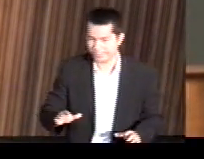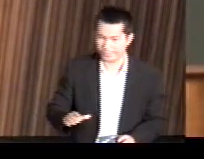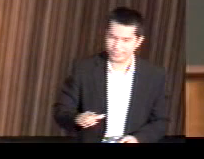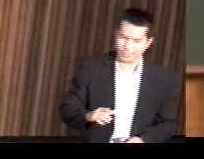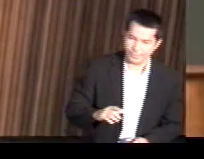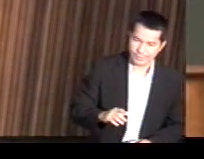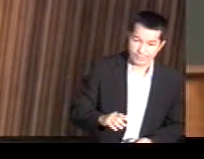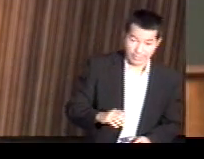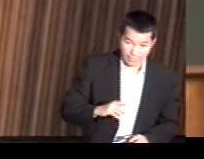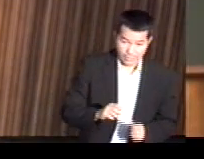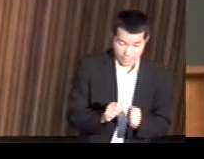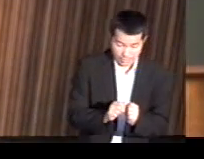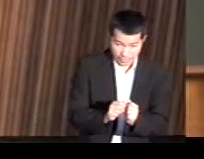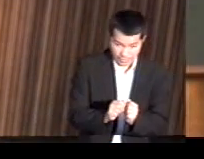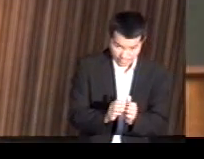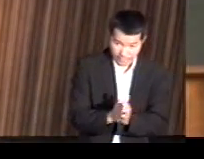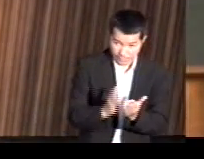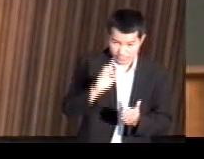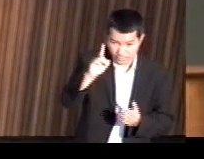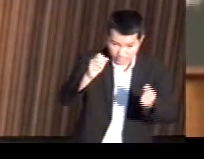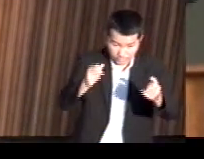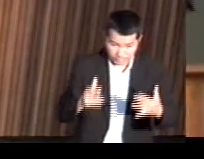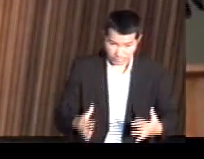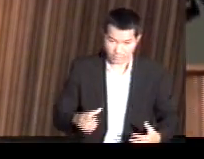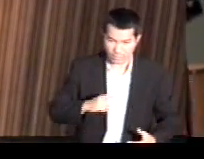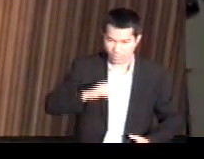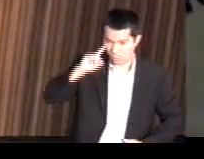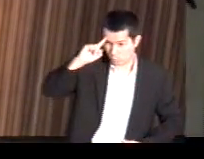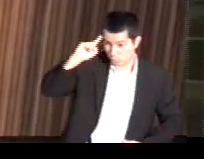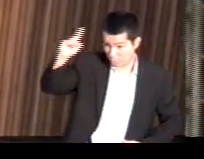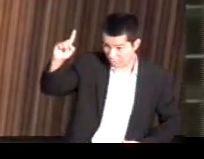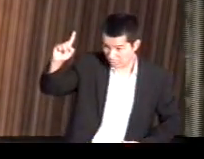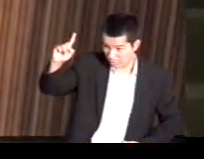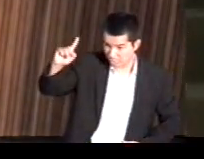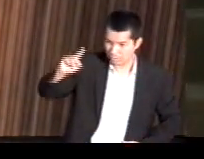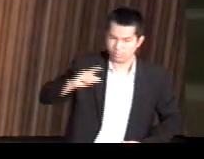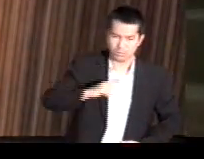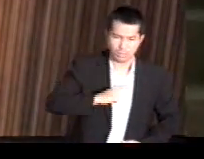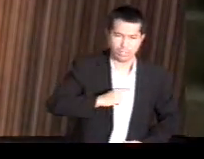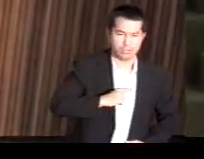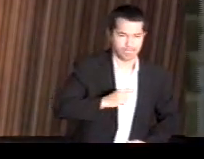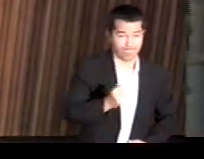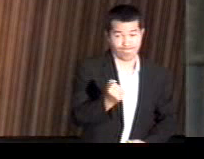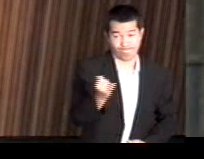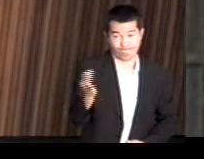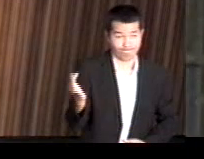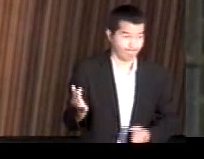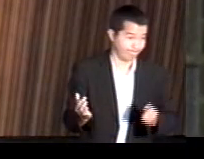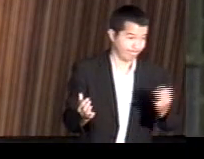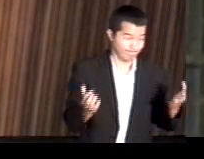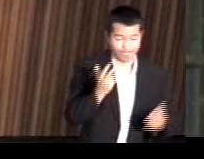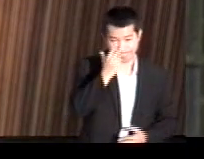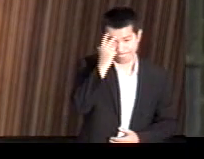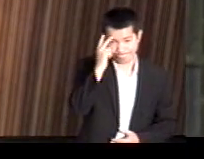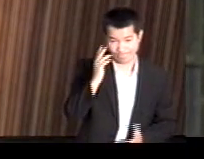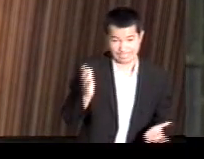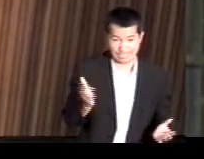dia de juízo, Jesus, o Salvador, vai estar sentado no trono e vai ser o justo